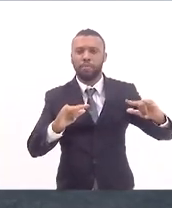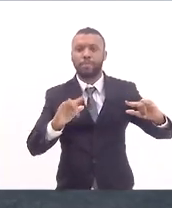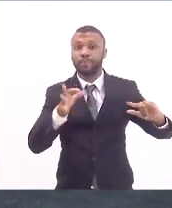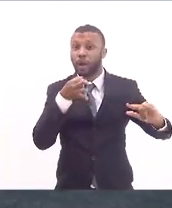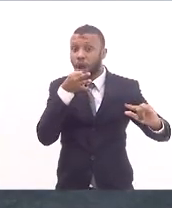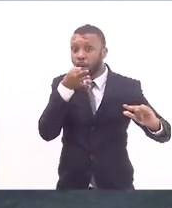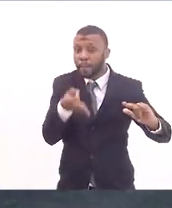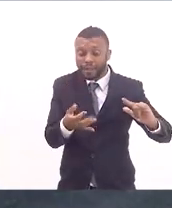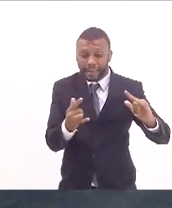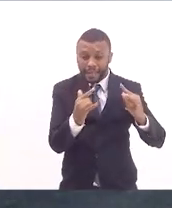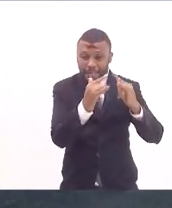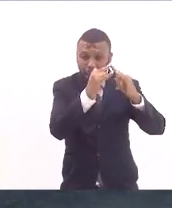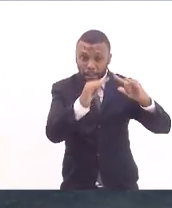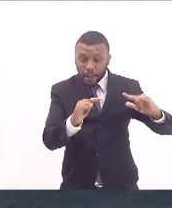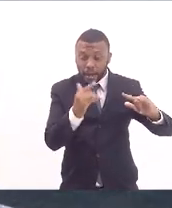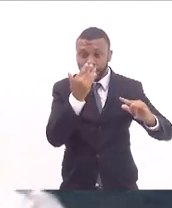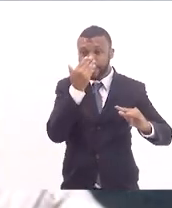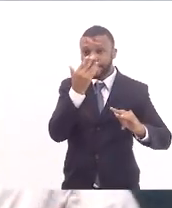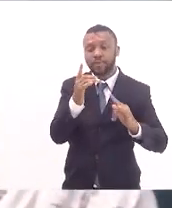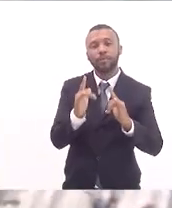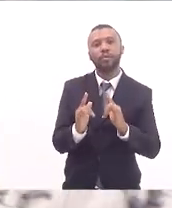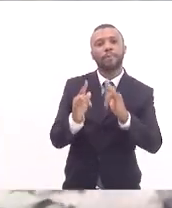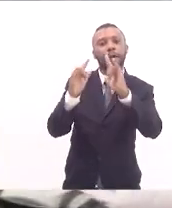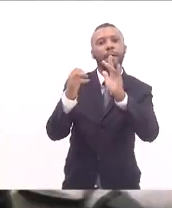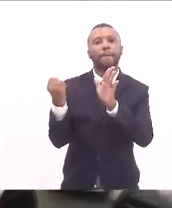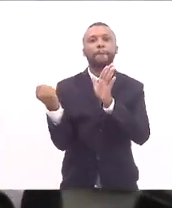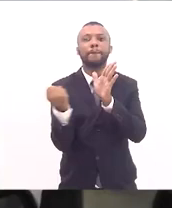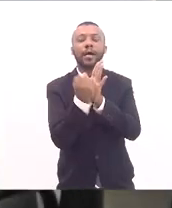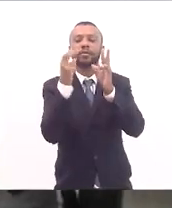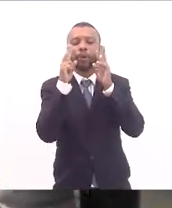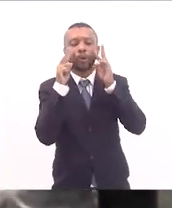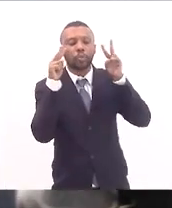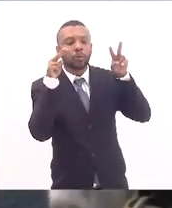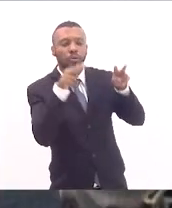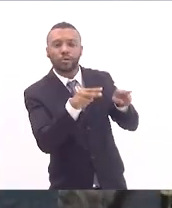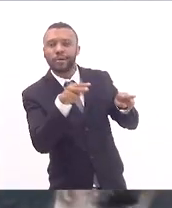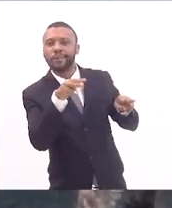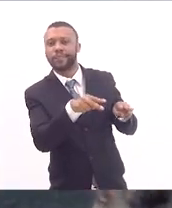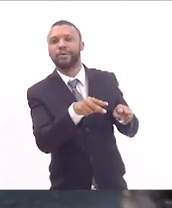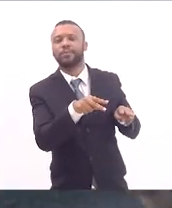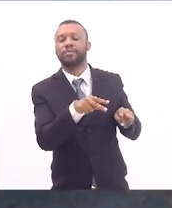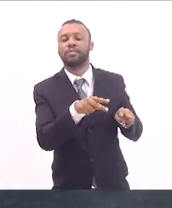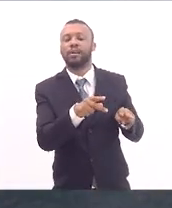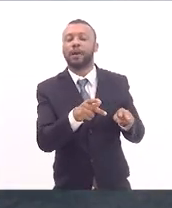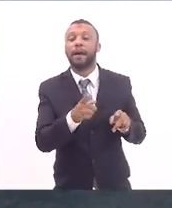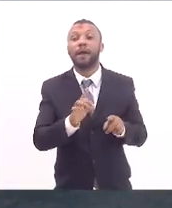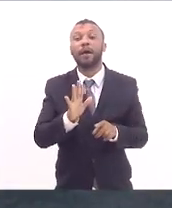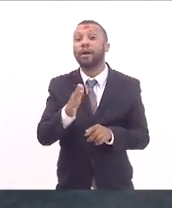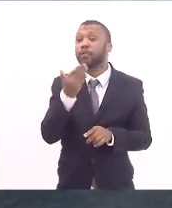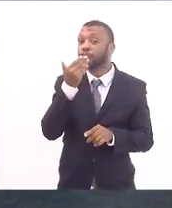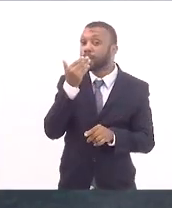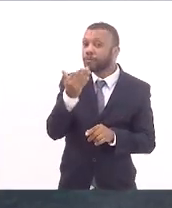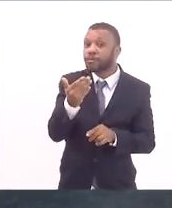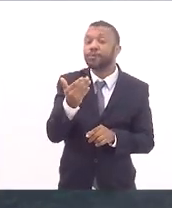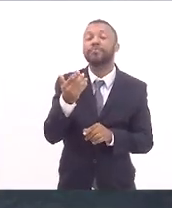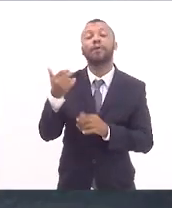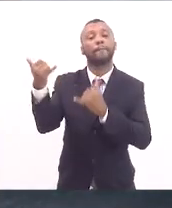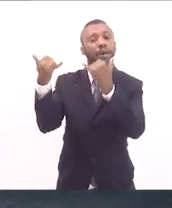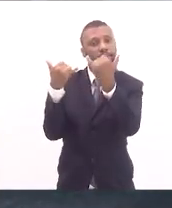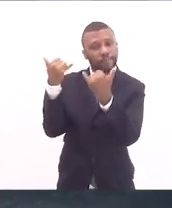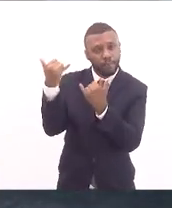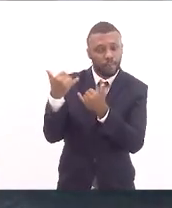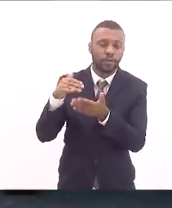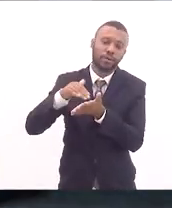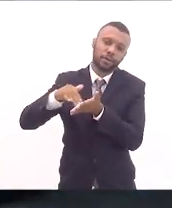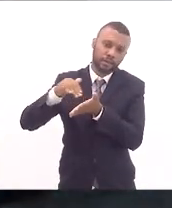argumento de que a banca está em frente de um prédio que é Patrimônio tombado eu estou pedindo um requerimento de informação